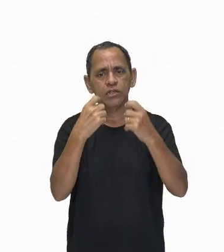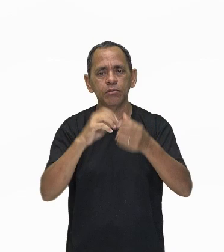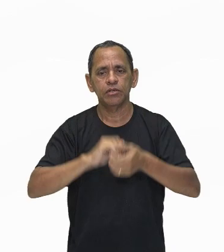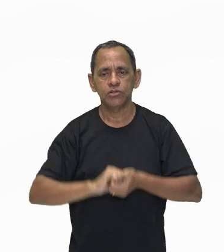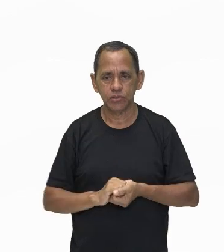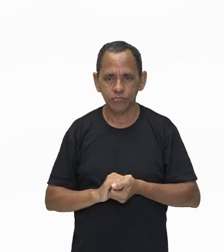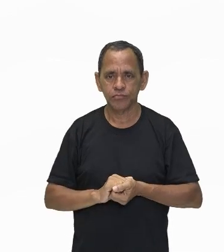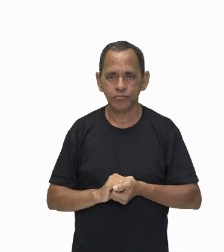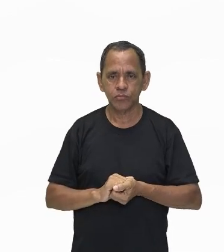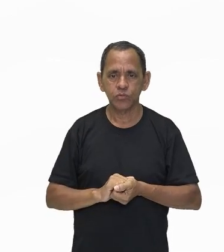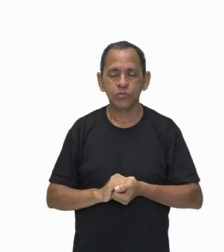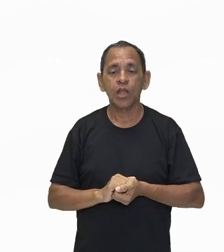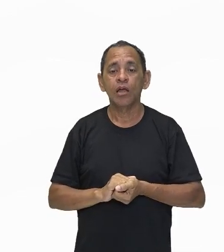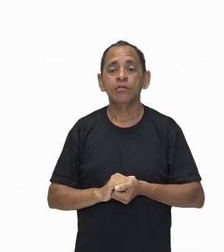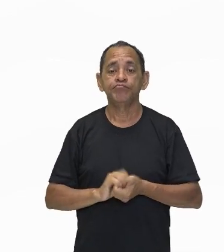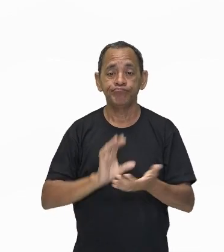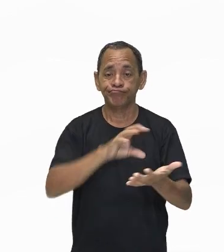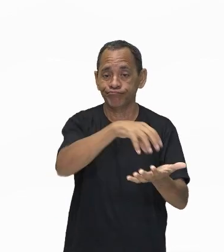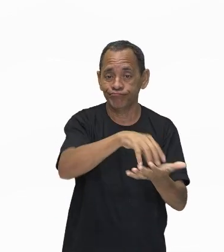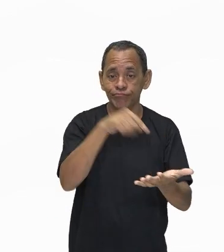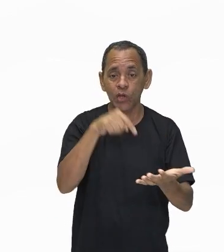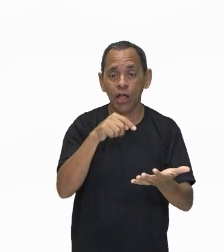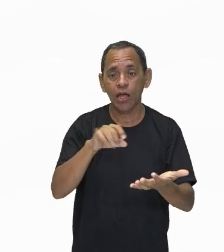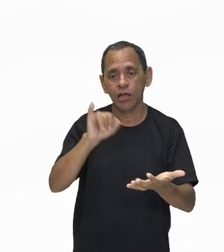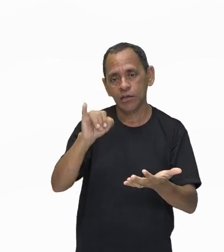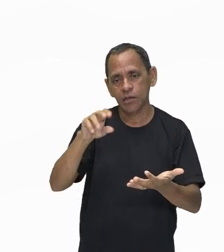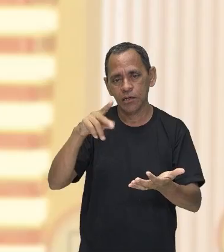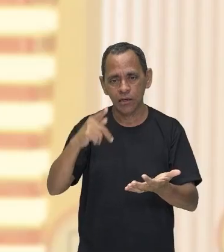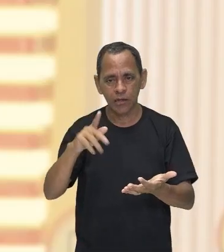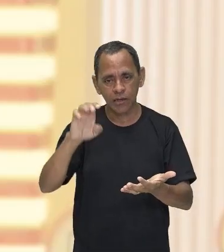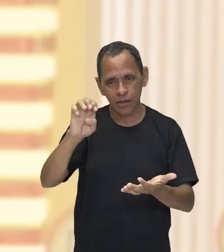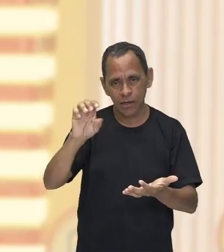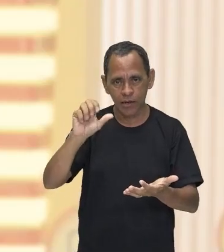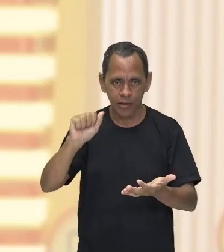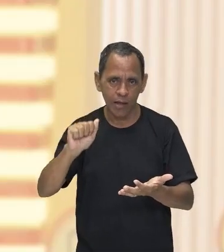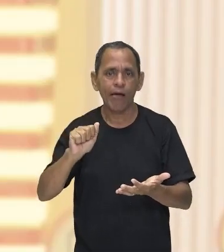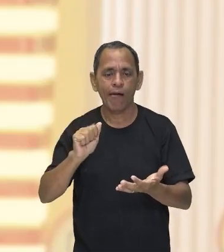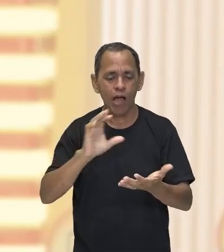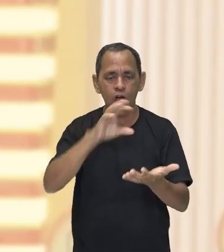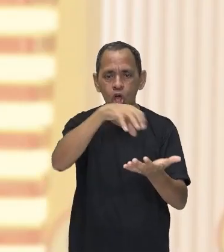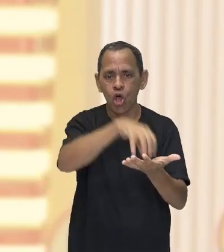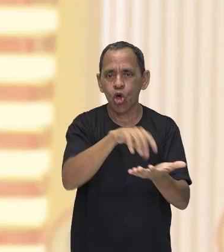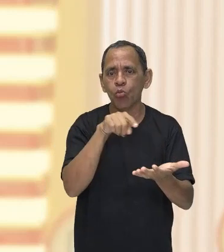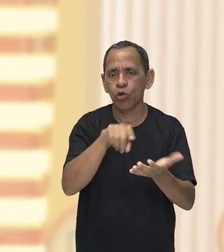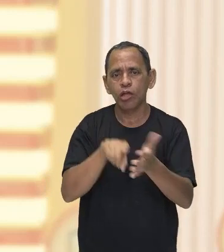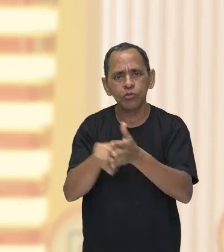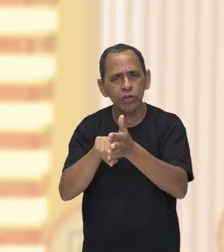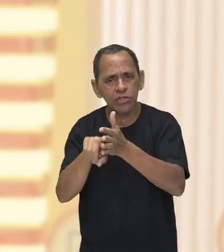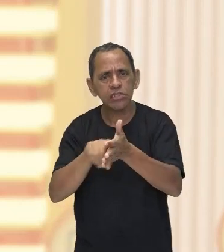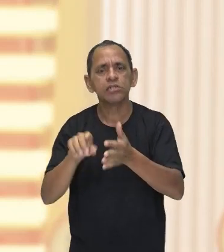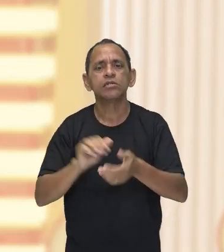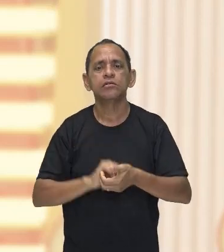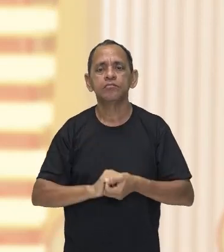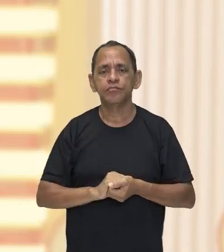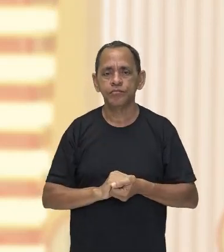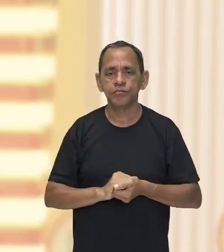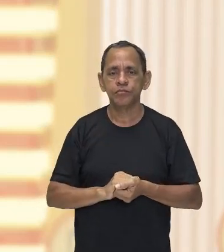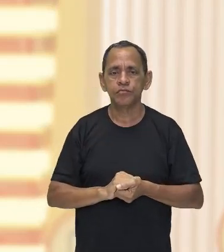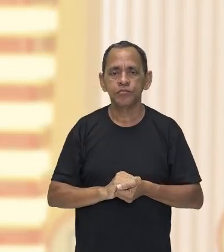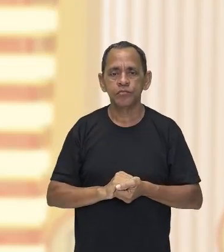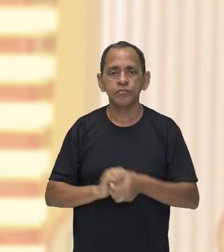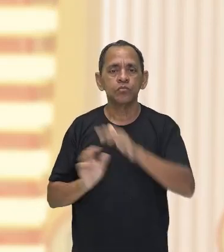Aplicada. Então, é um termo novo e que, teoricamente, né, ele realmente coloca aí em voga o